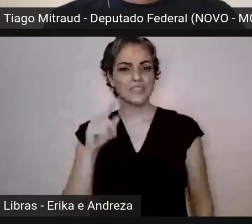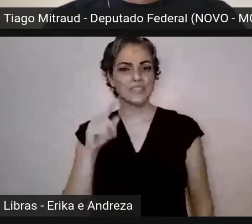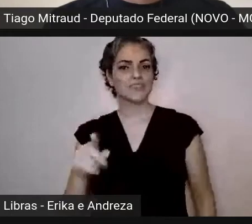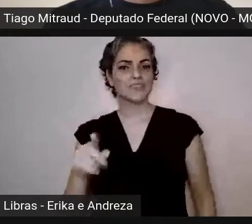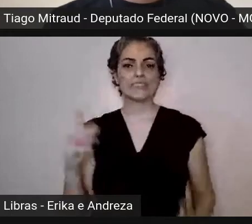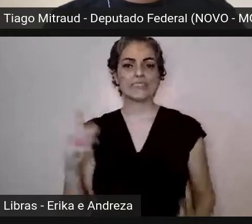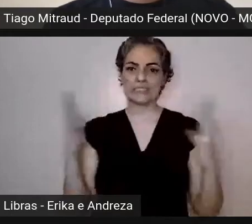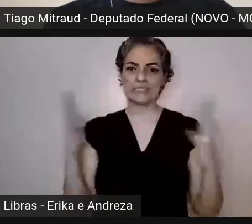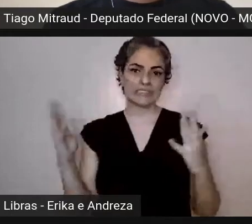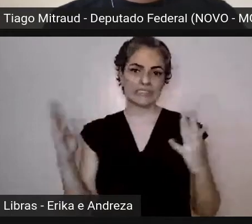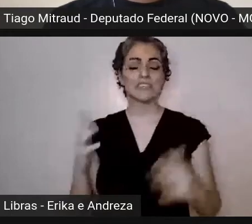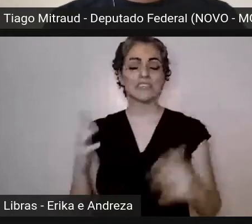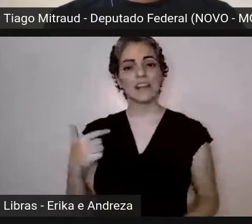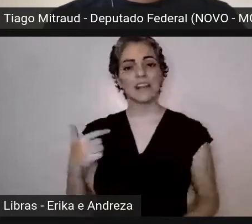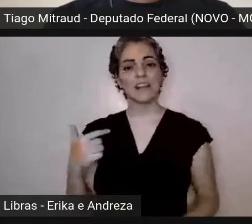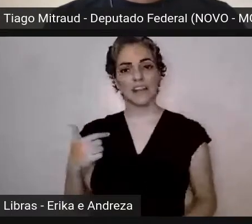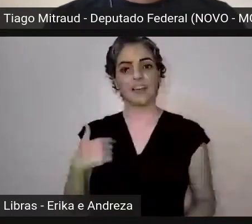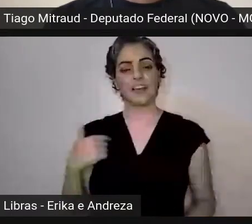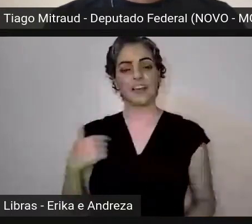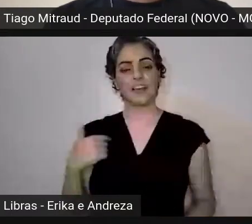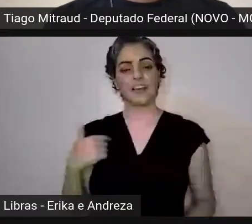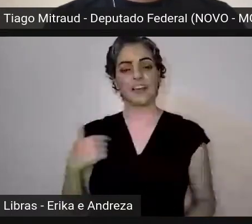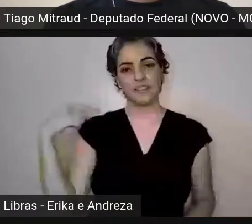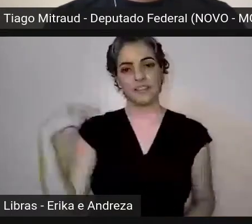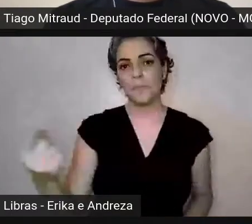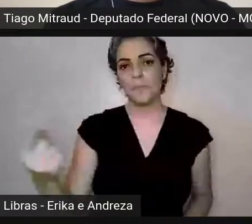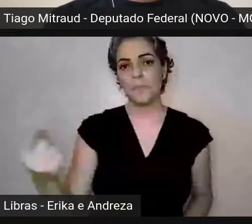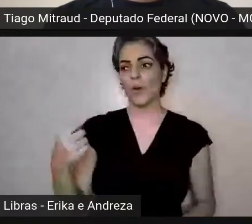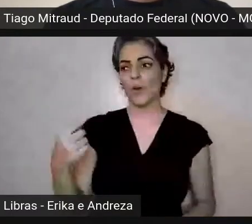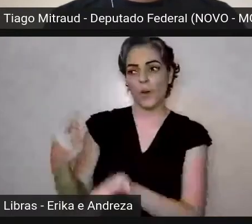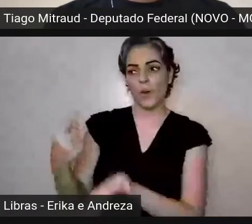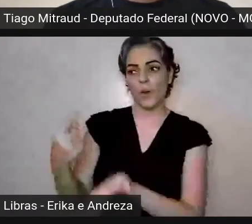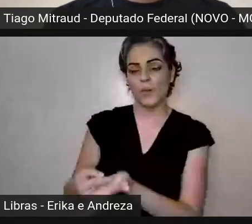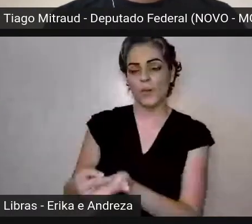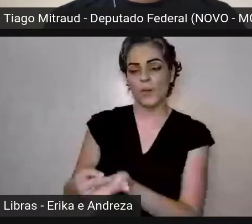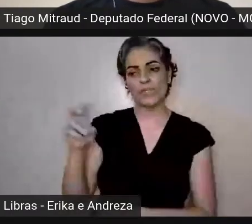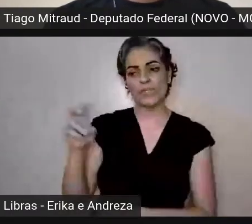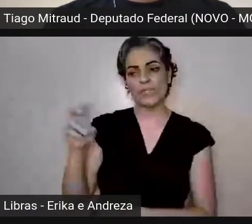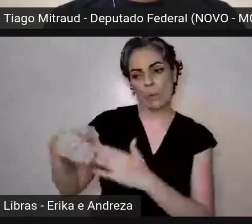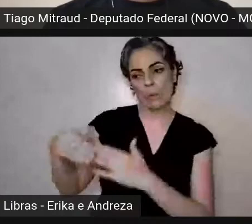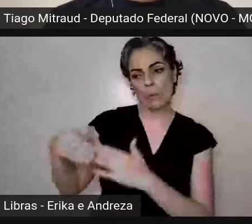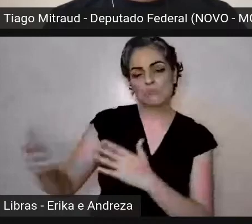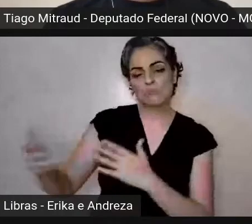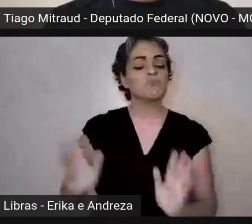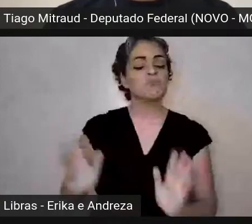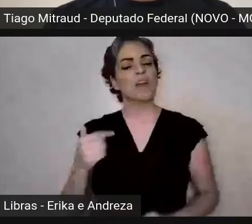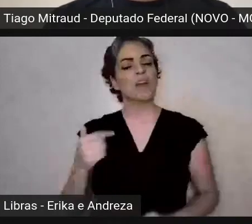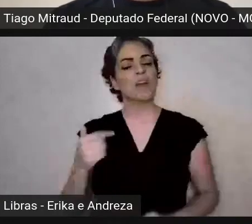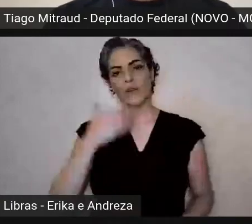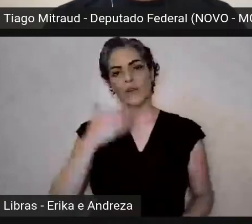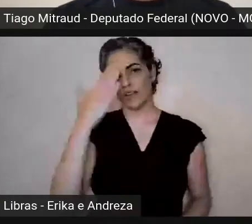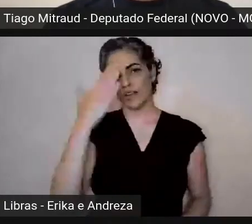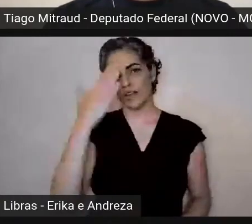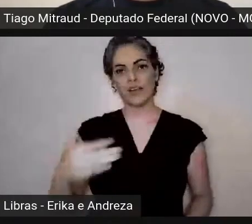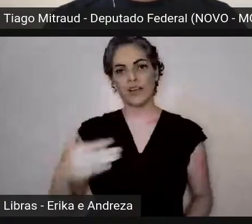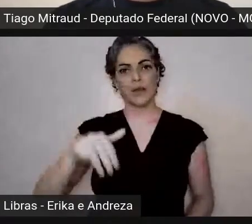ter que entrar daqui mais 5 minutinhos. Eu quero agradecer, Mari, pelo